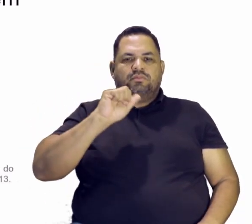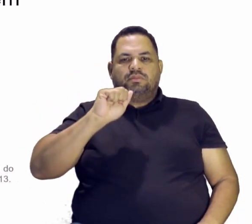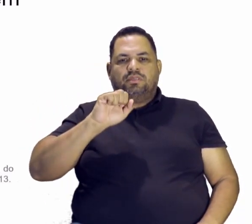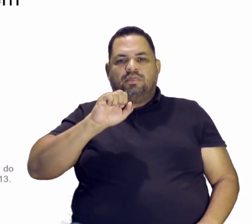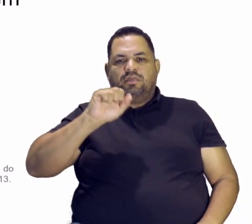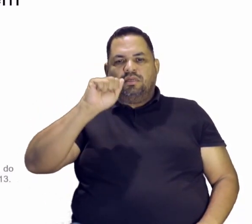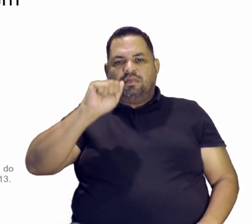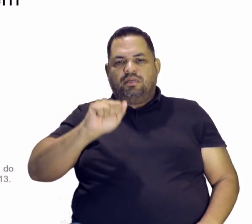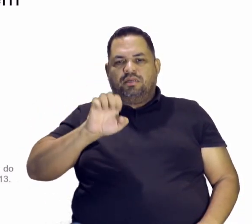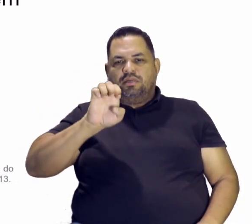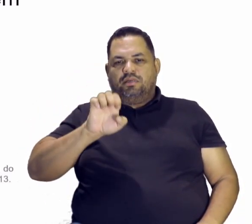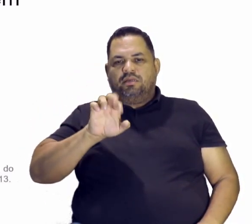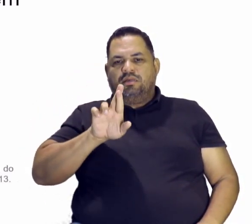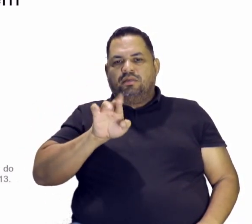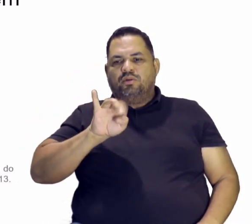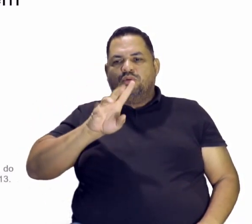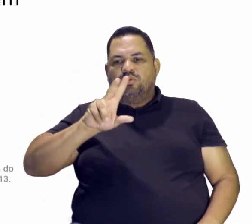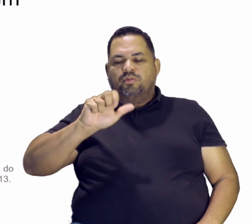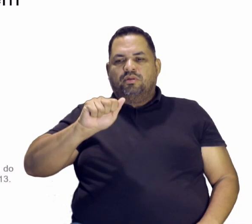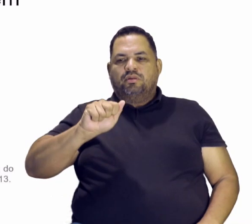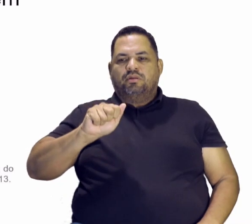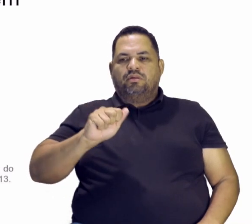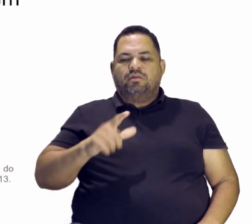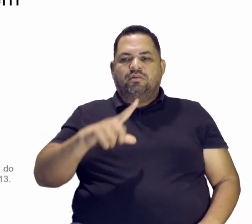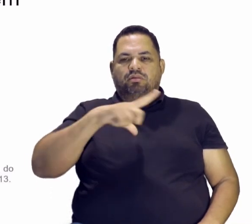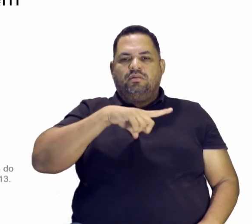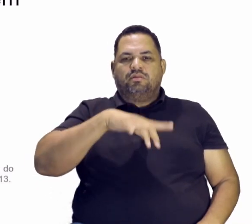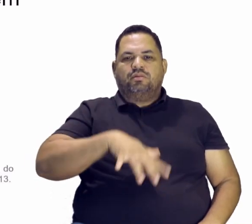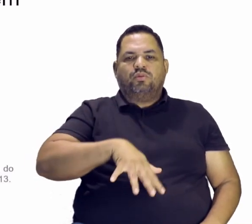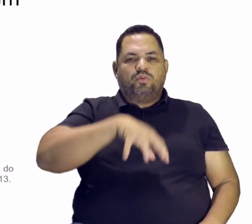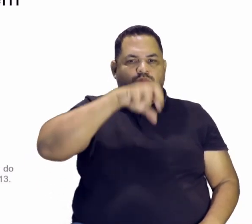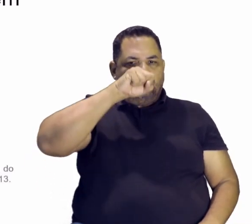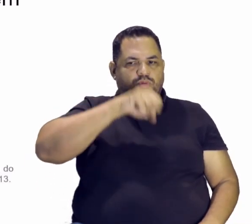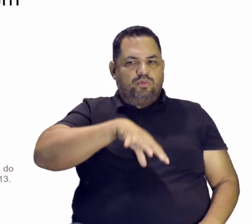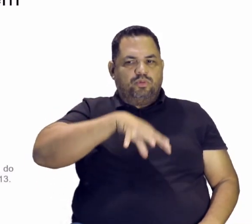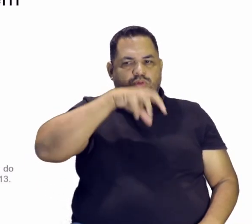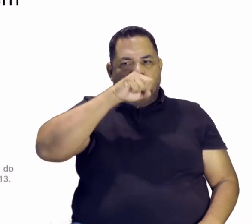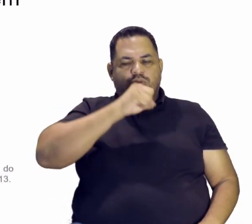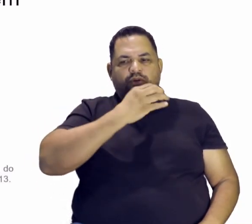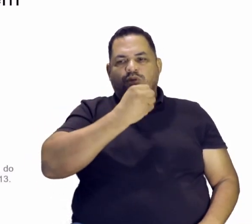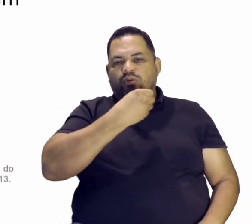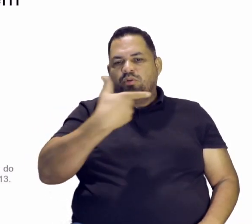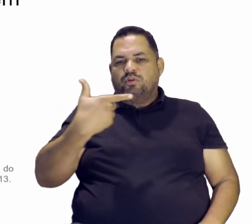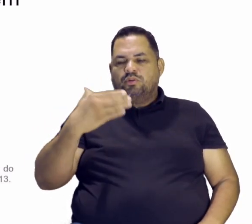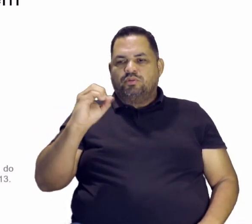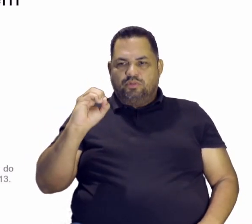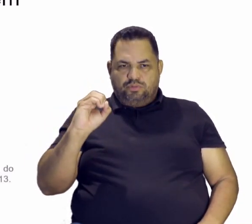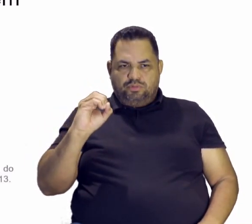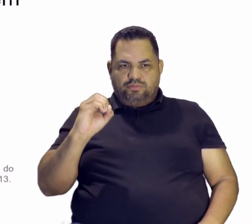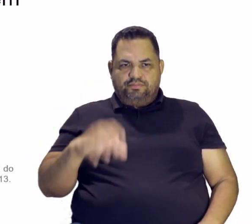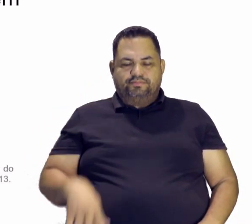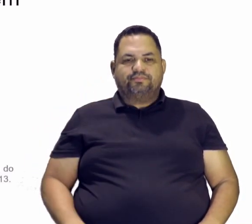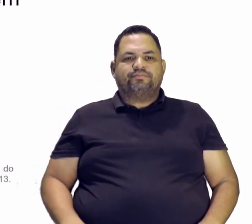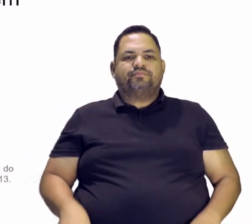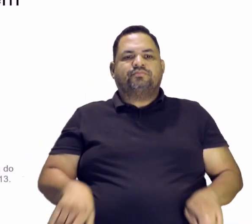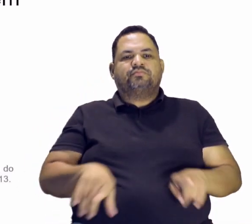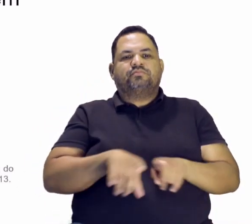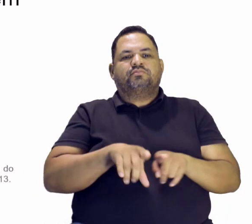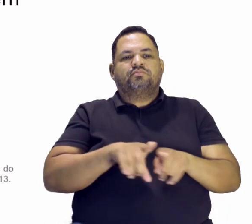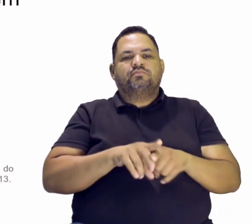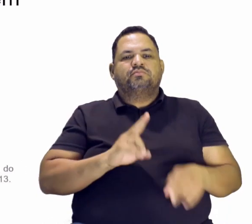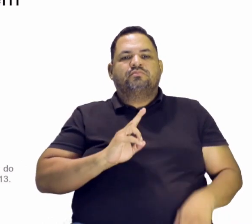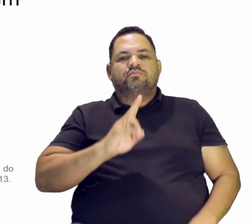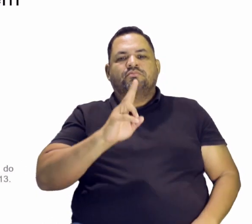sempre utilizando o meu aporte aí de oxigênio com muita frequência, né? E eu tenho uma frequência em exercício